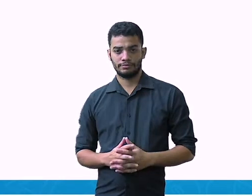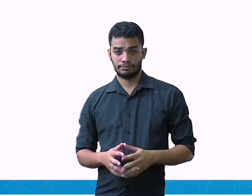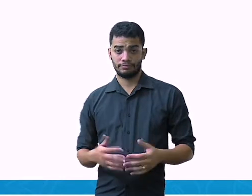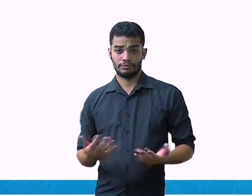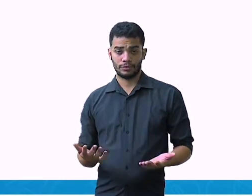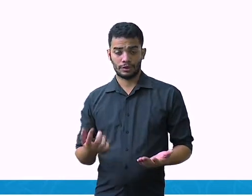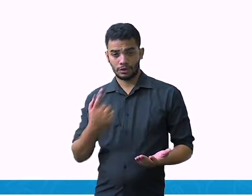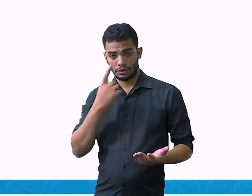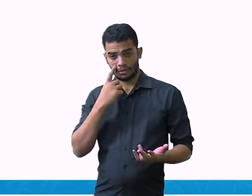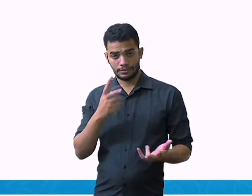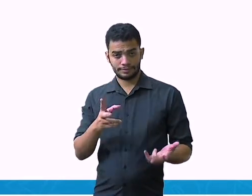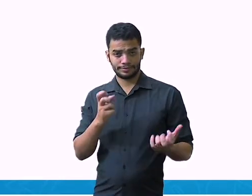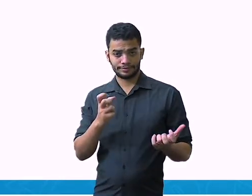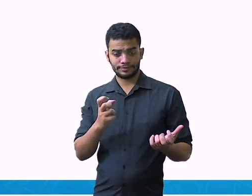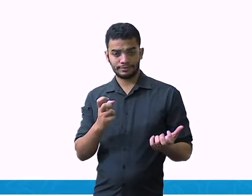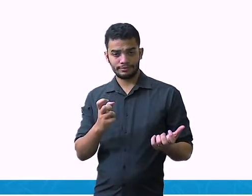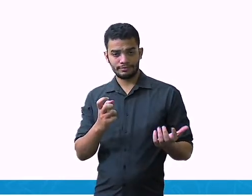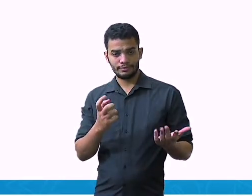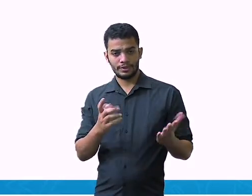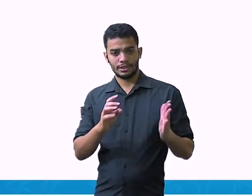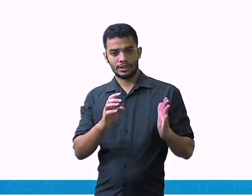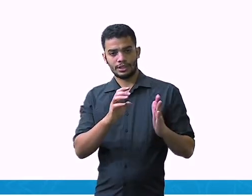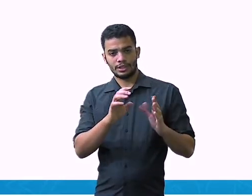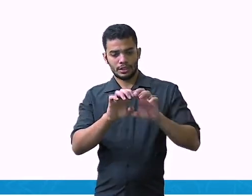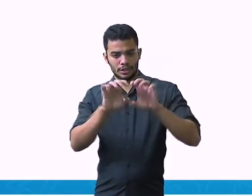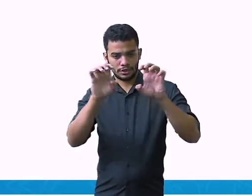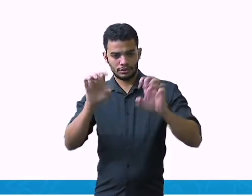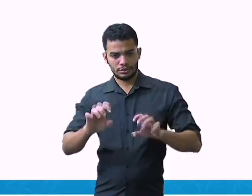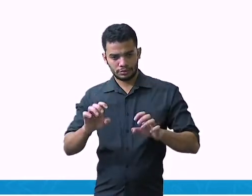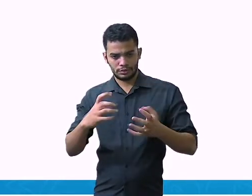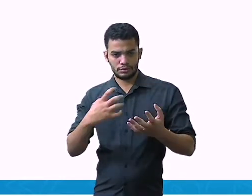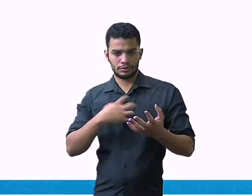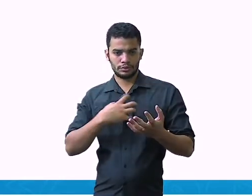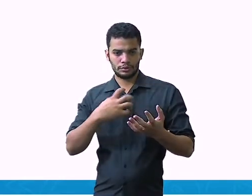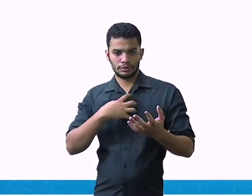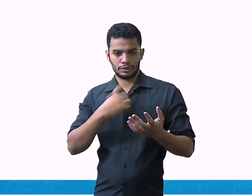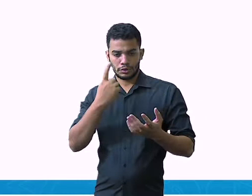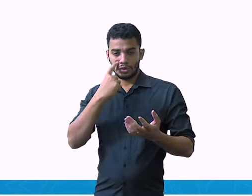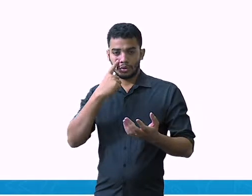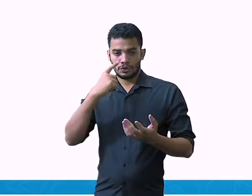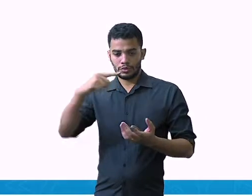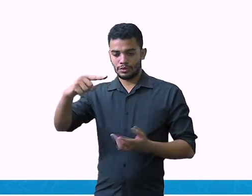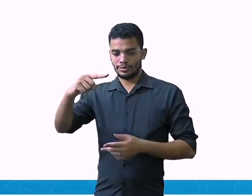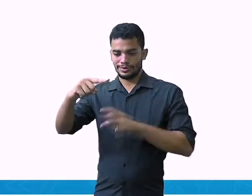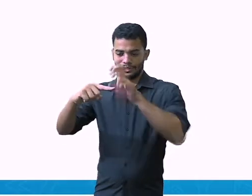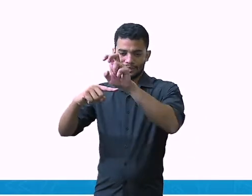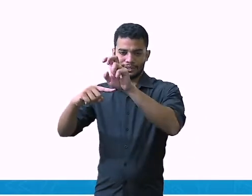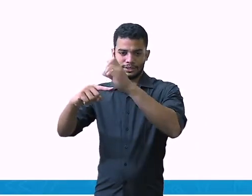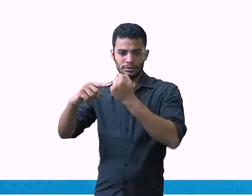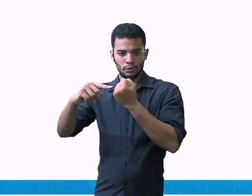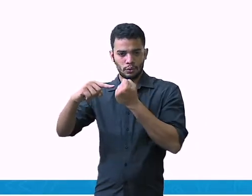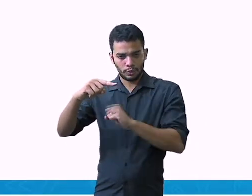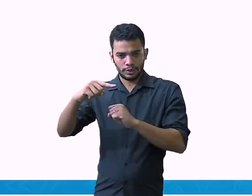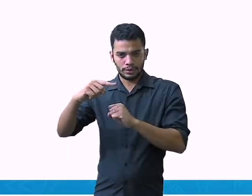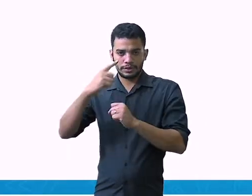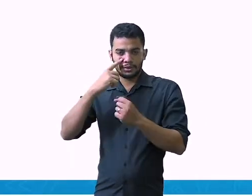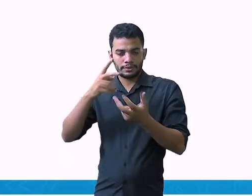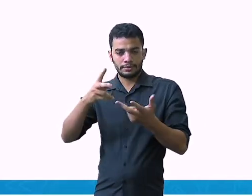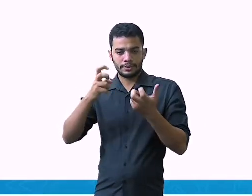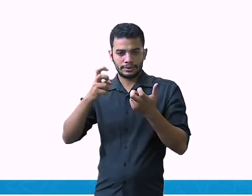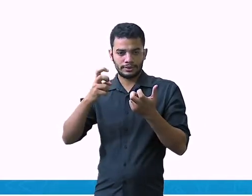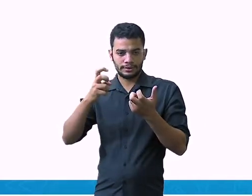Veja bem, coloquei aqui de uma forma ilustrada para nós a estrutura de uma fração. Então,